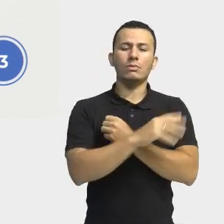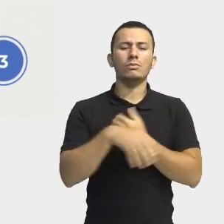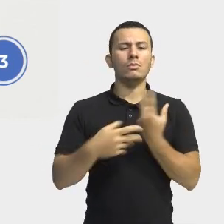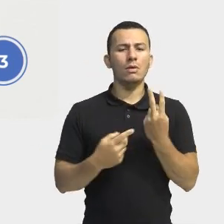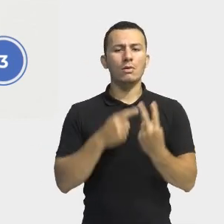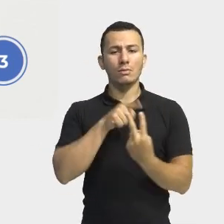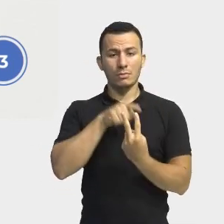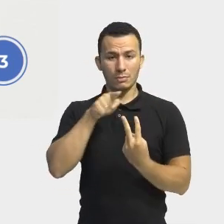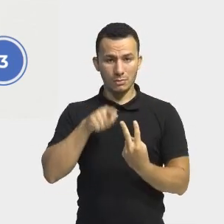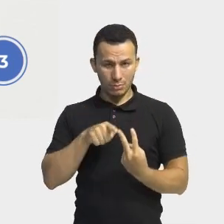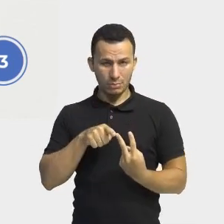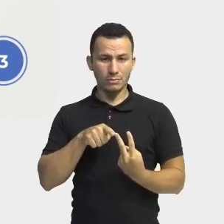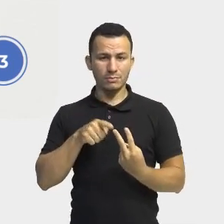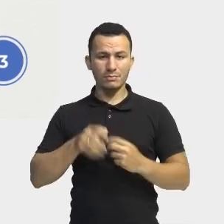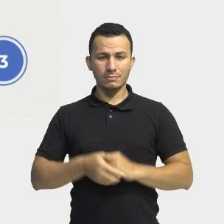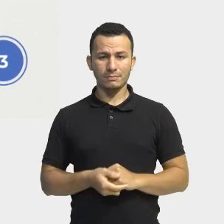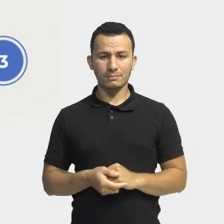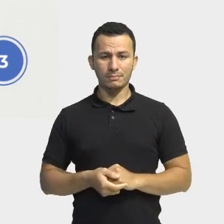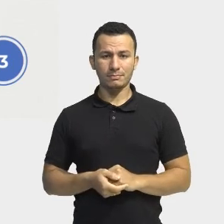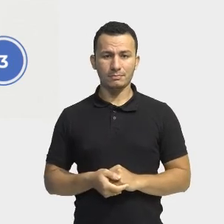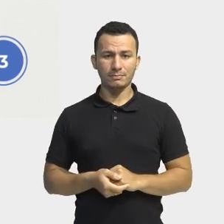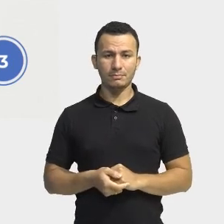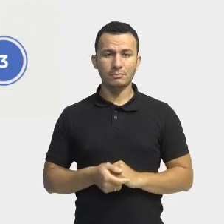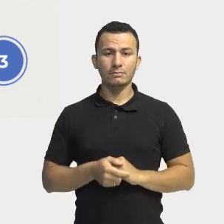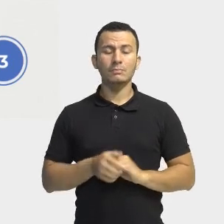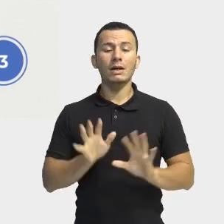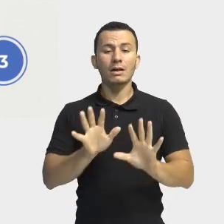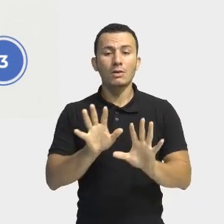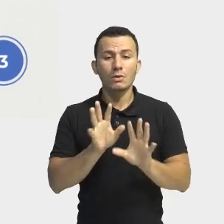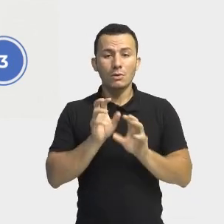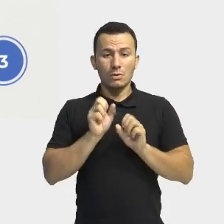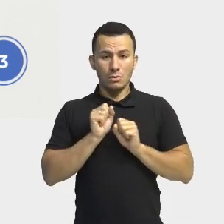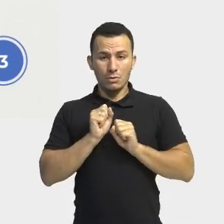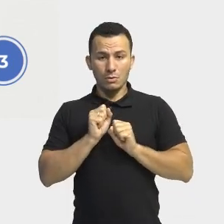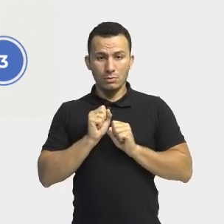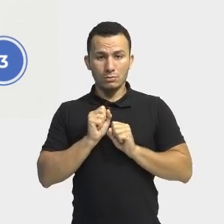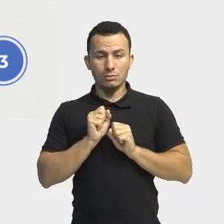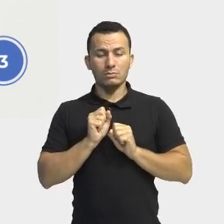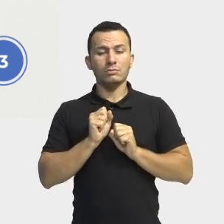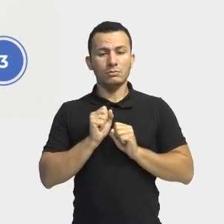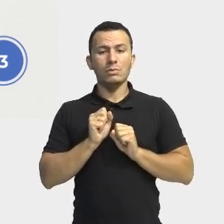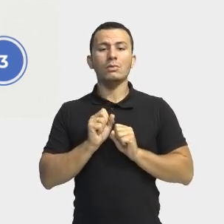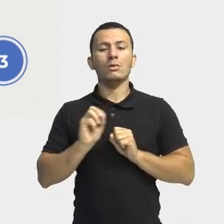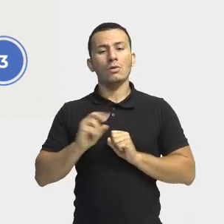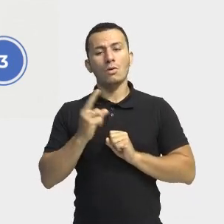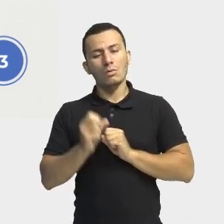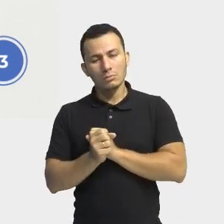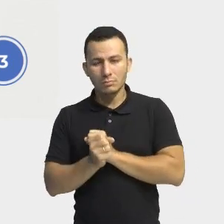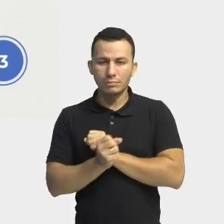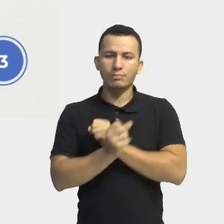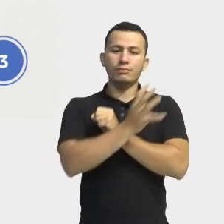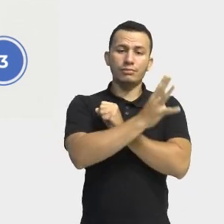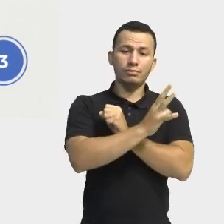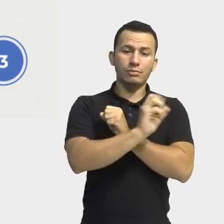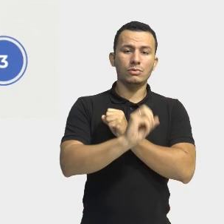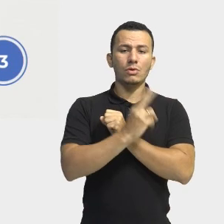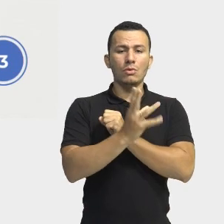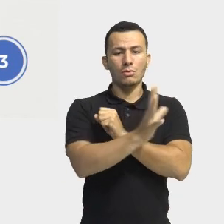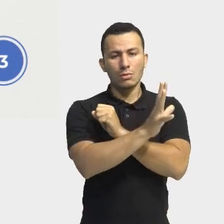é um processo endotérmico. Absorvendo e evaporação, então aí o processo